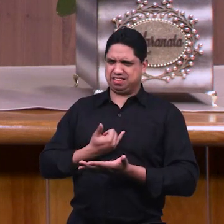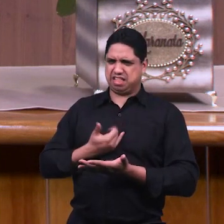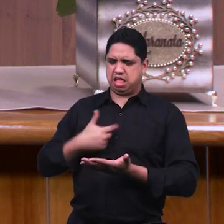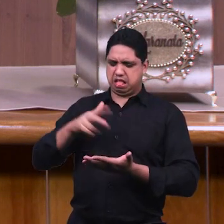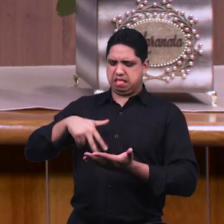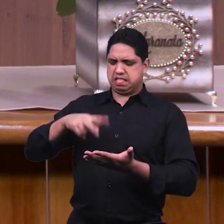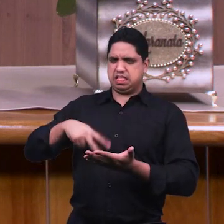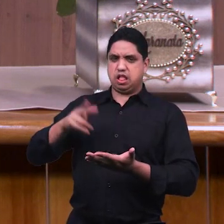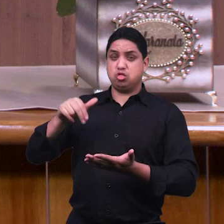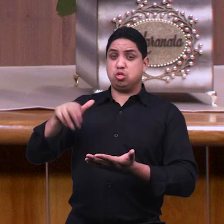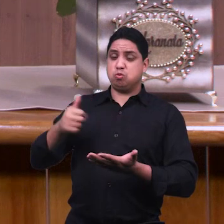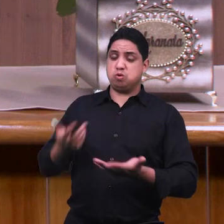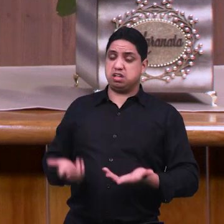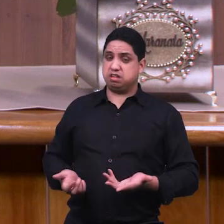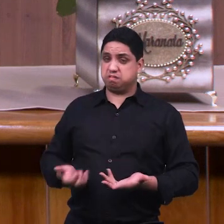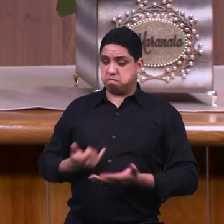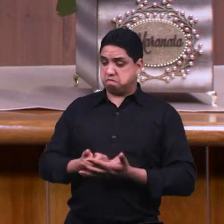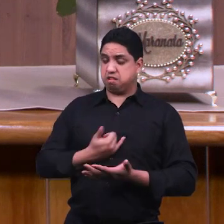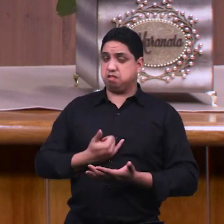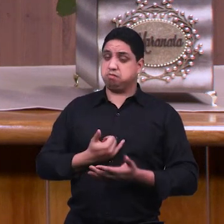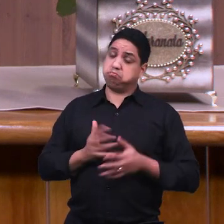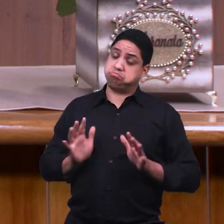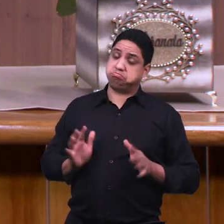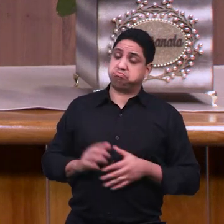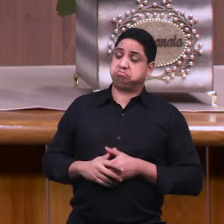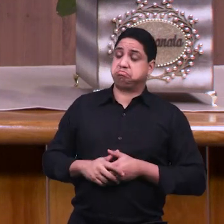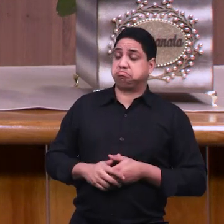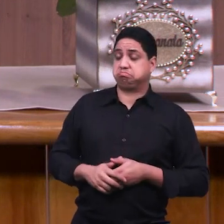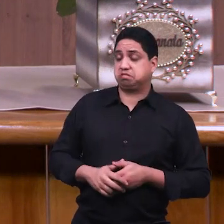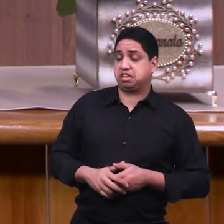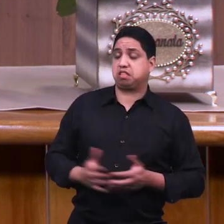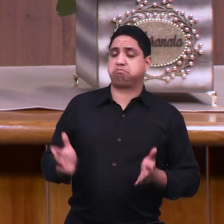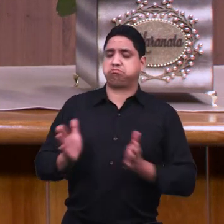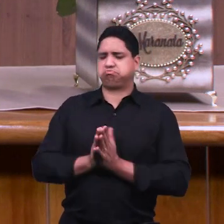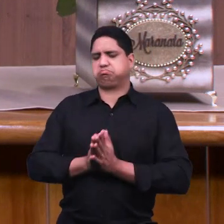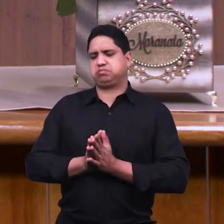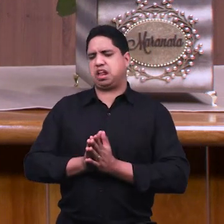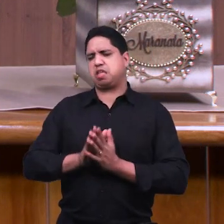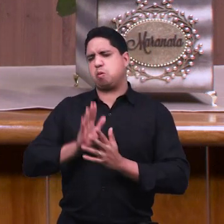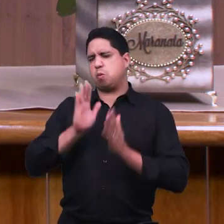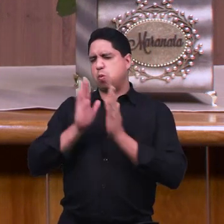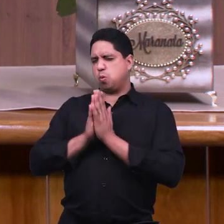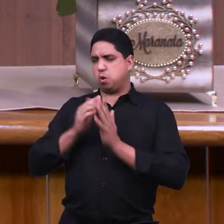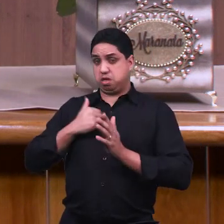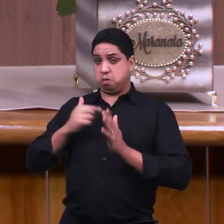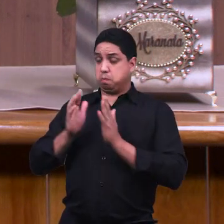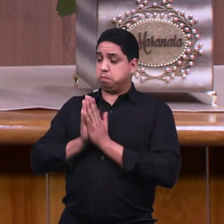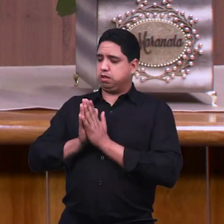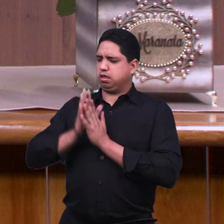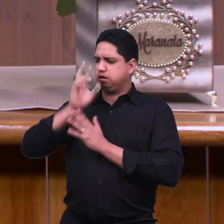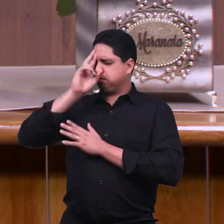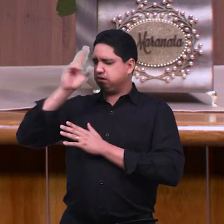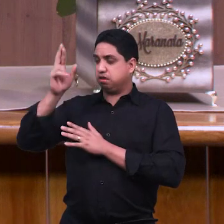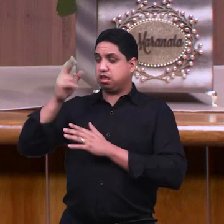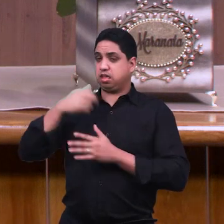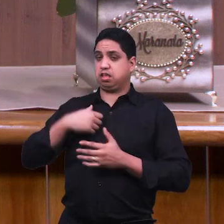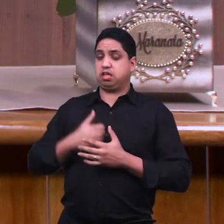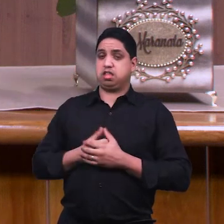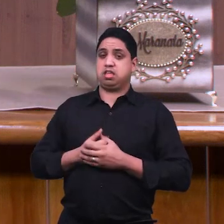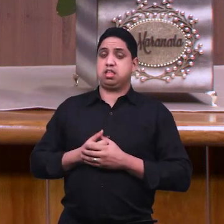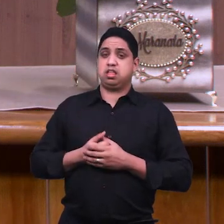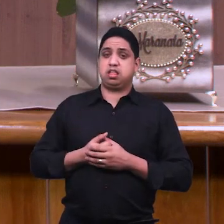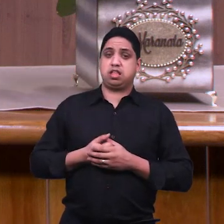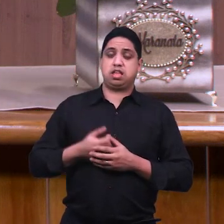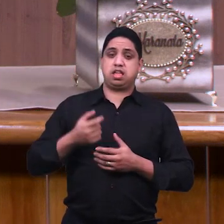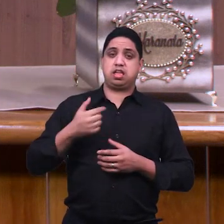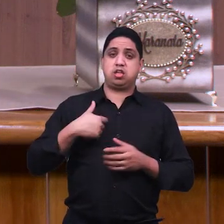já li um monte de vezes a Bíblia, Deus nunca falou comigo, mas eu precisei abrir a palavra para Deus falar comigo. Eu estava chegando do